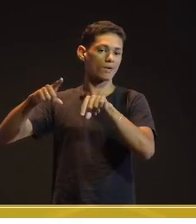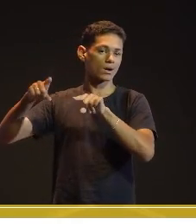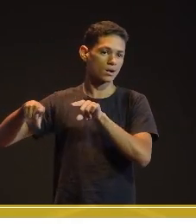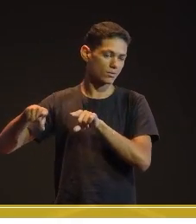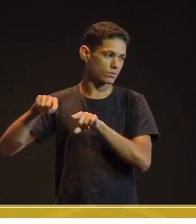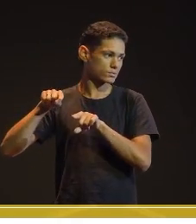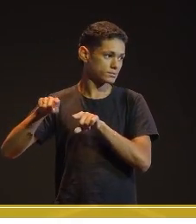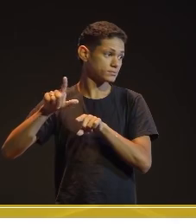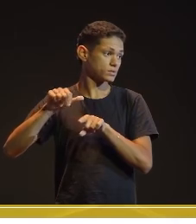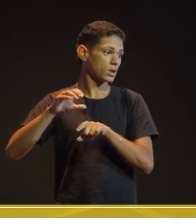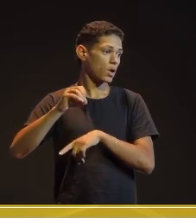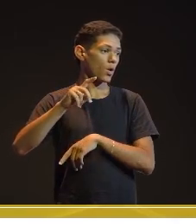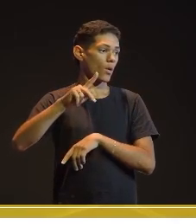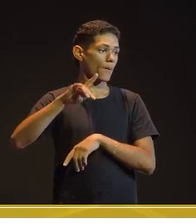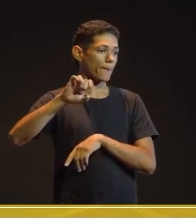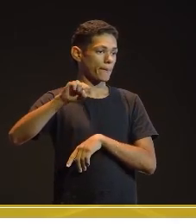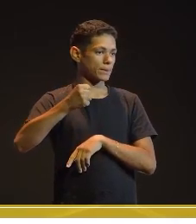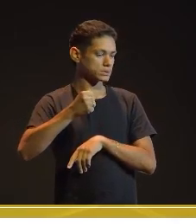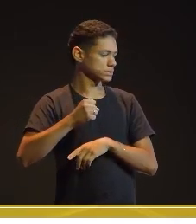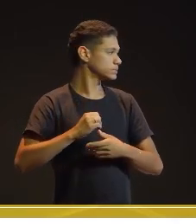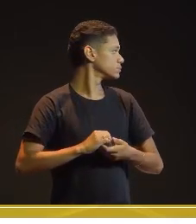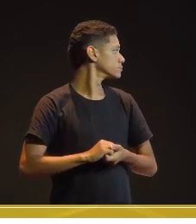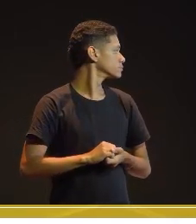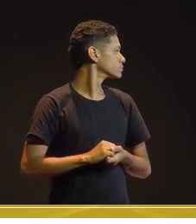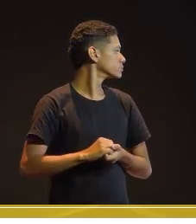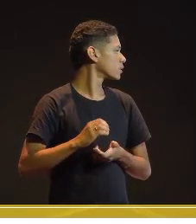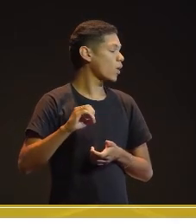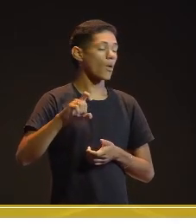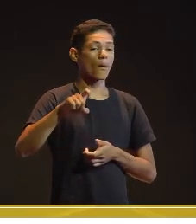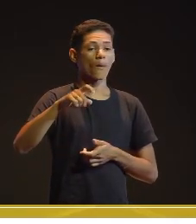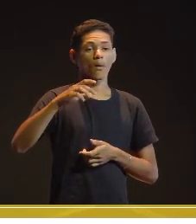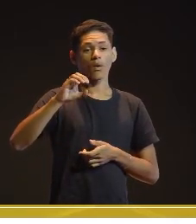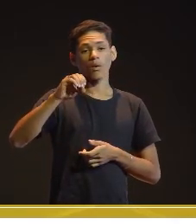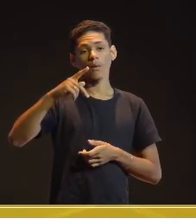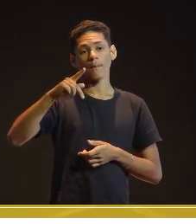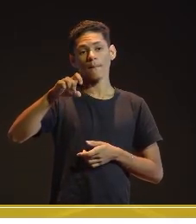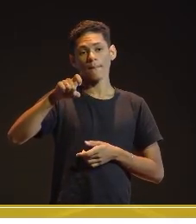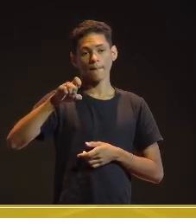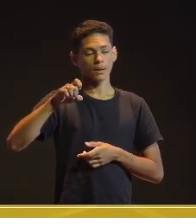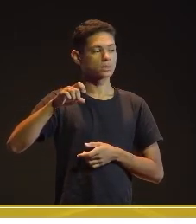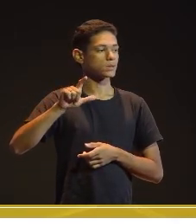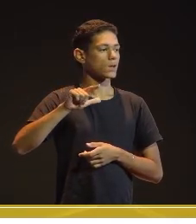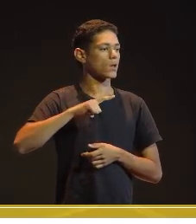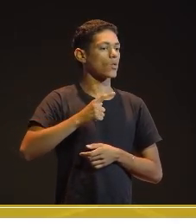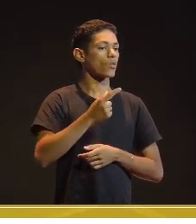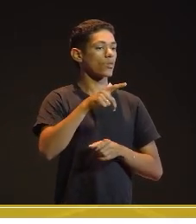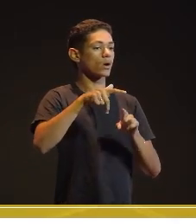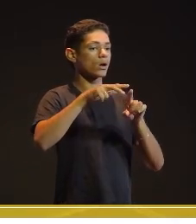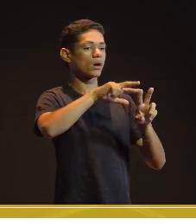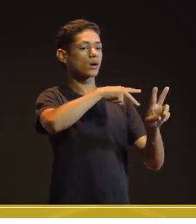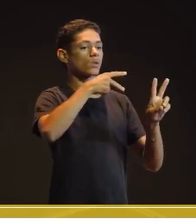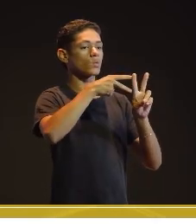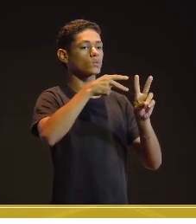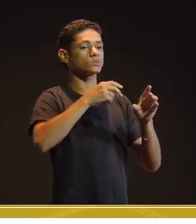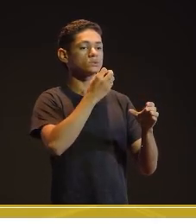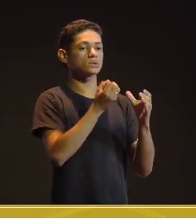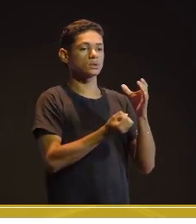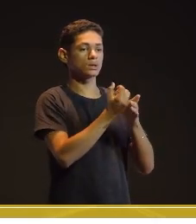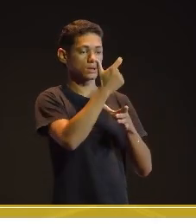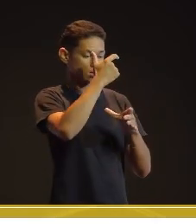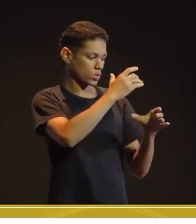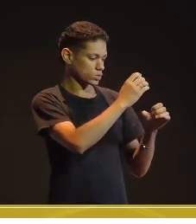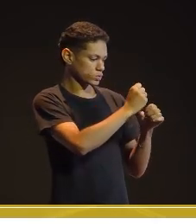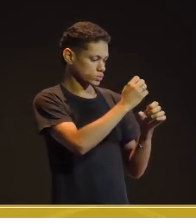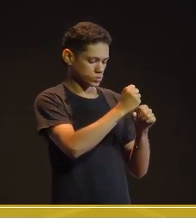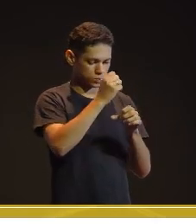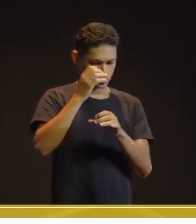aqui, que é o OPEX. O OPEX é o meu custo de operação. Quando eu somo o que